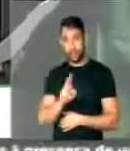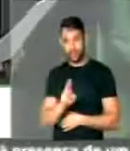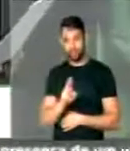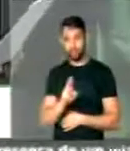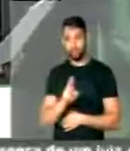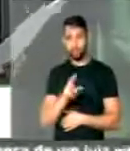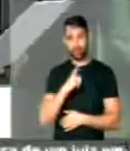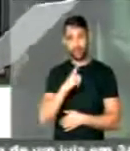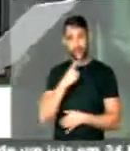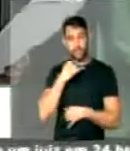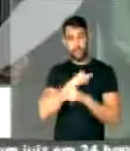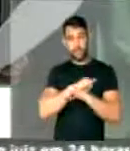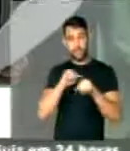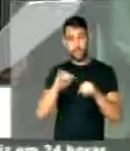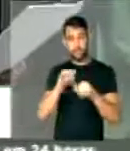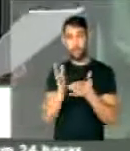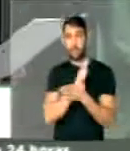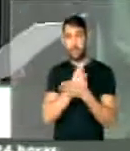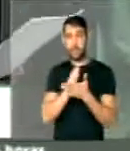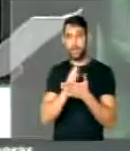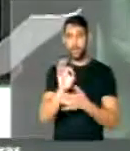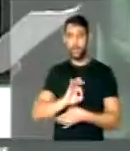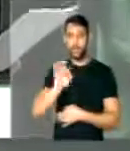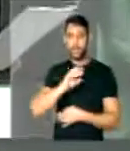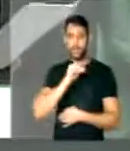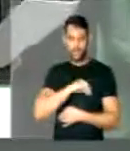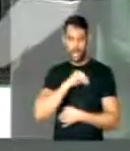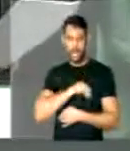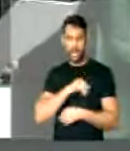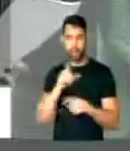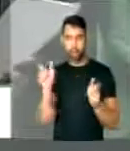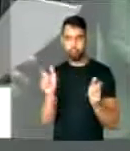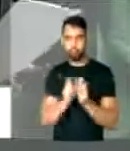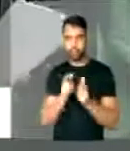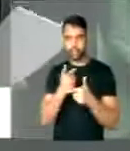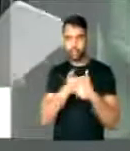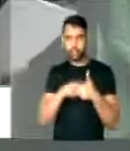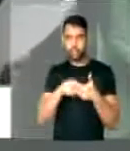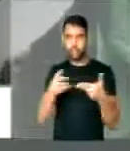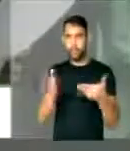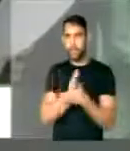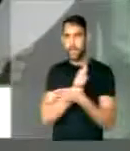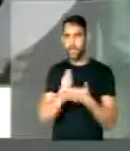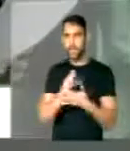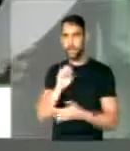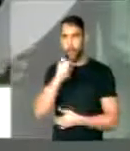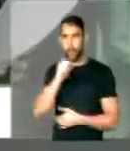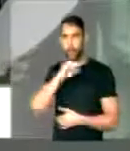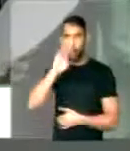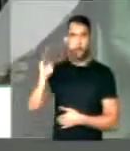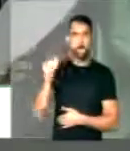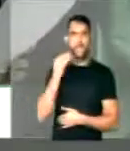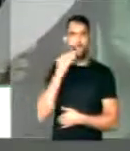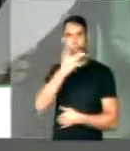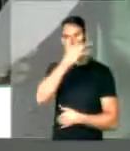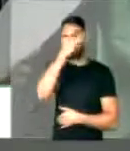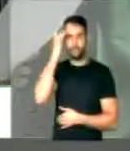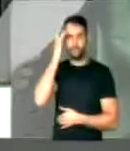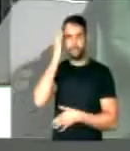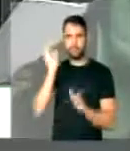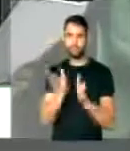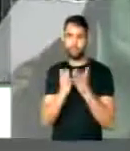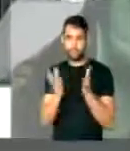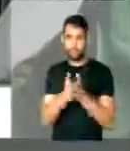Sob a linha da indigência, em que o teto de rendimento é reduzido à metade, estarão mais de 8 milhões de